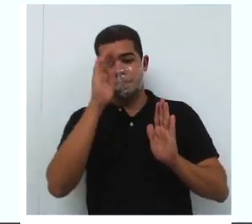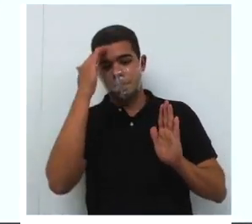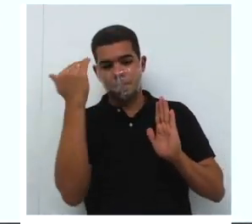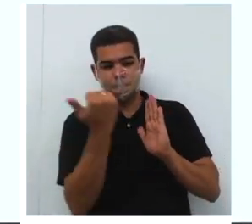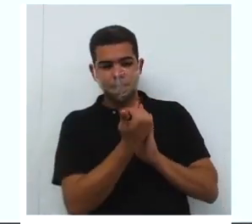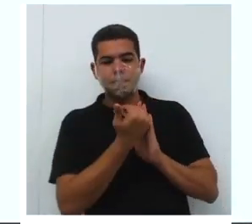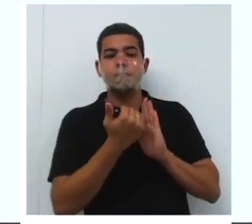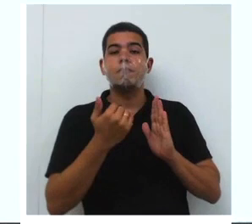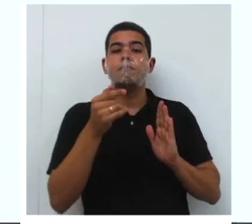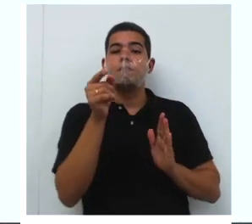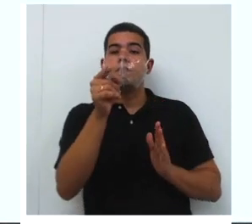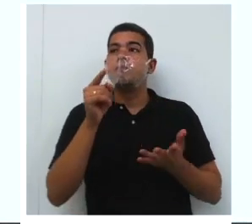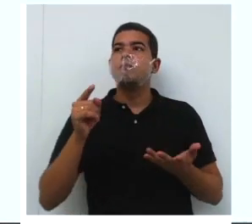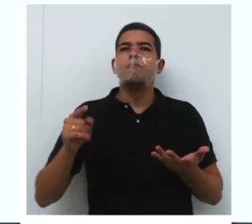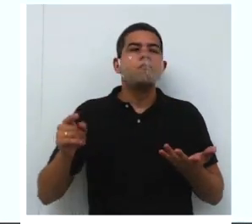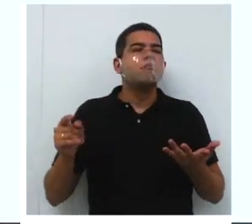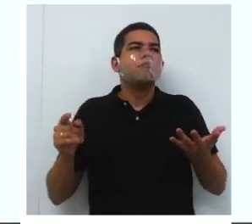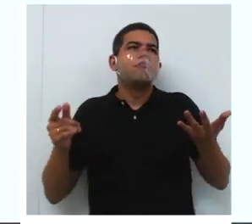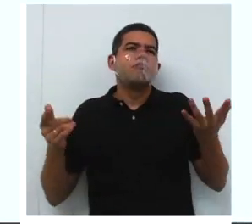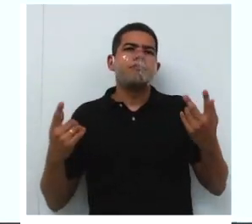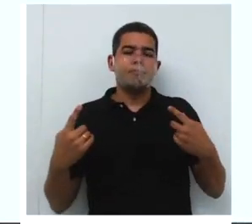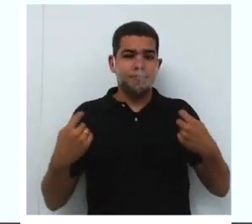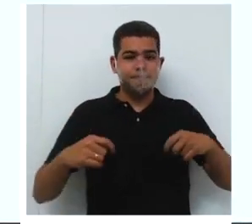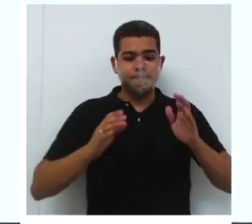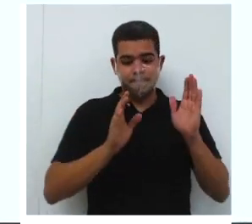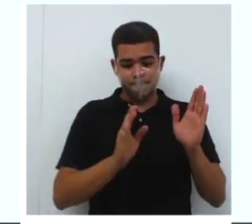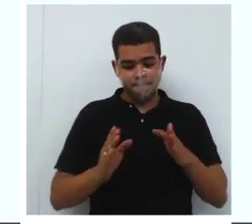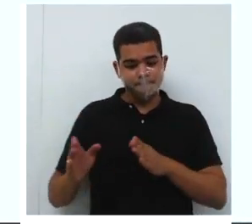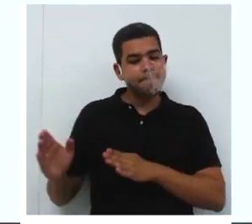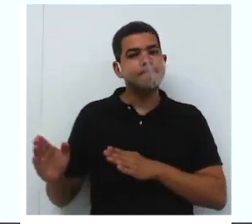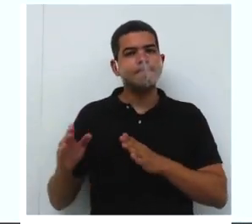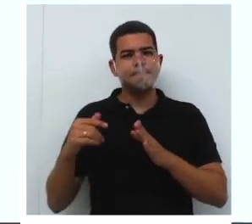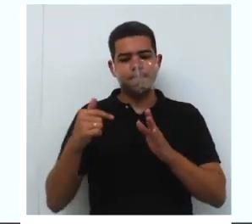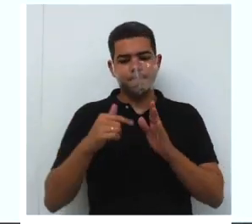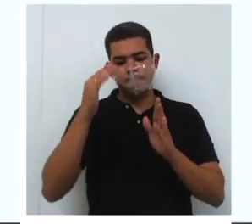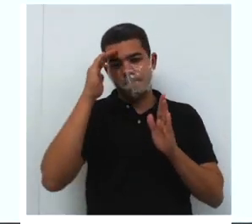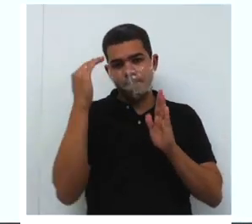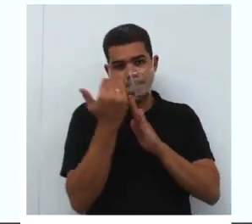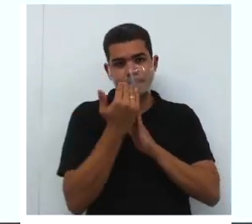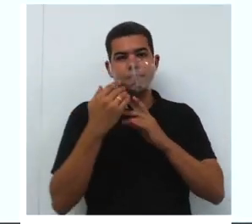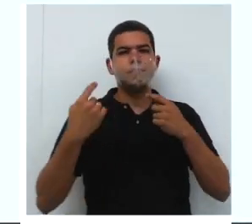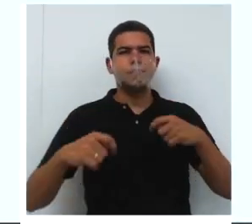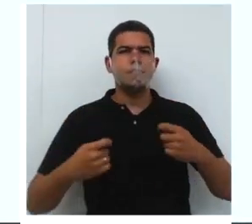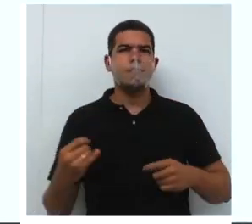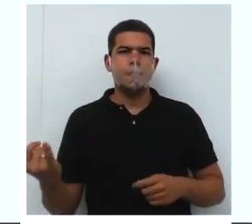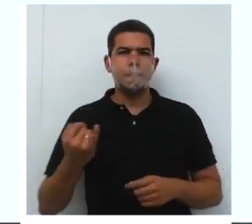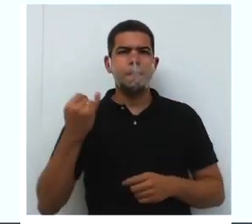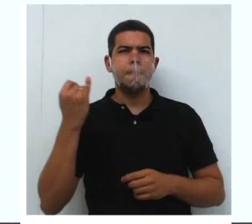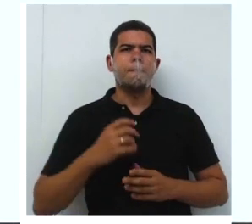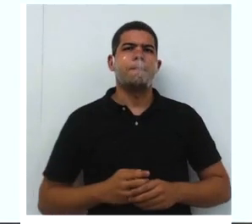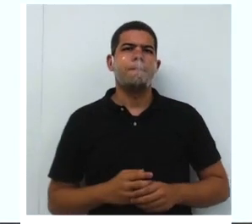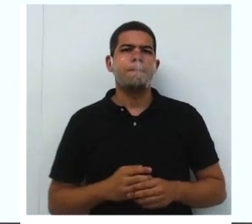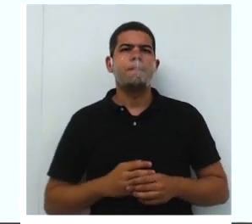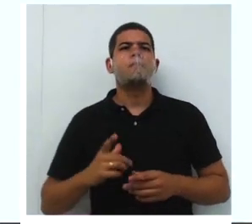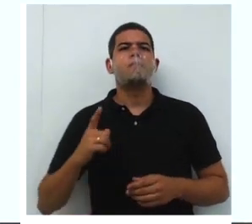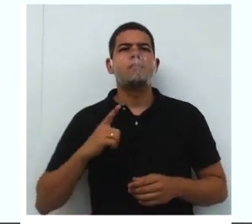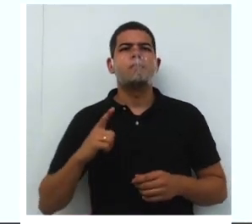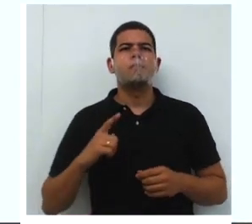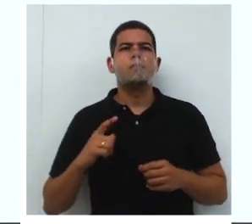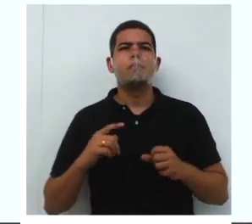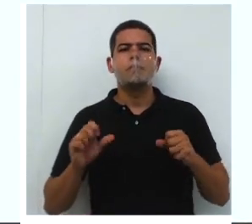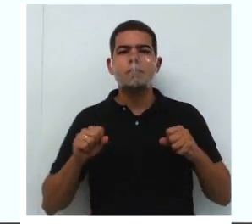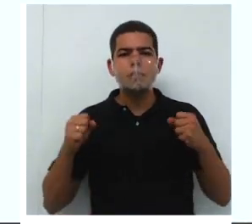ter que vão fazer com que você tenha que seguir essa conduta, esse comportamento, esse jeito de